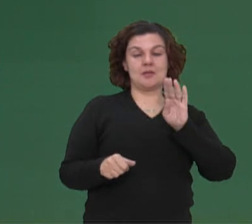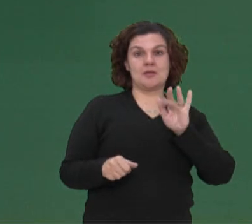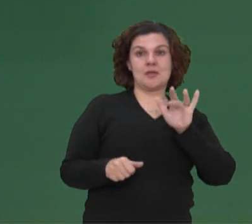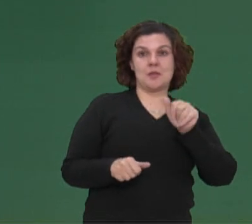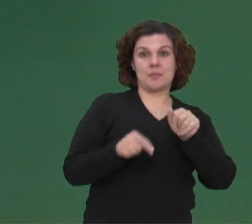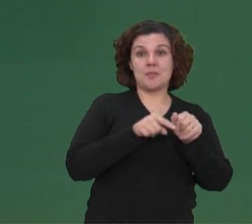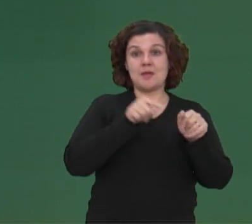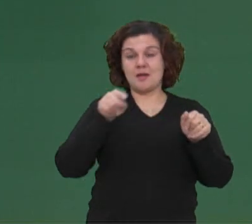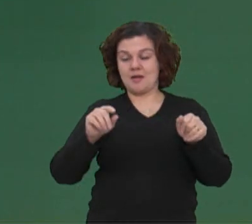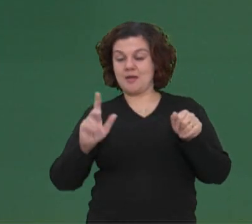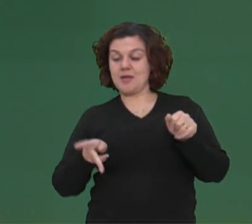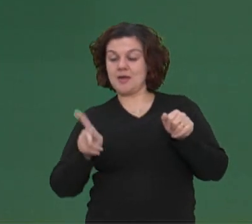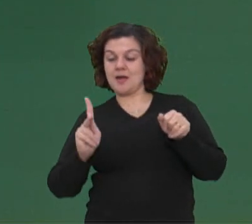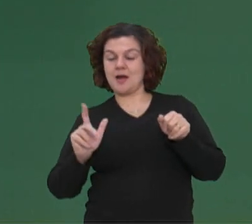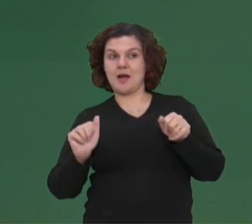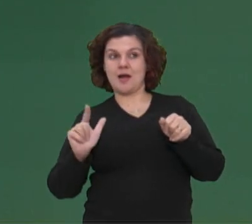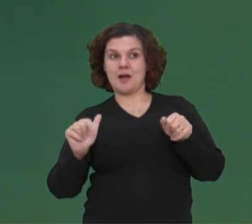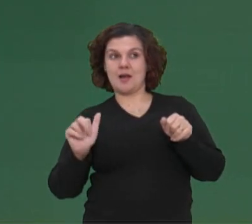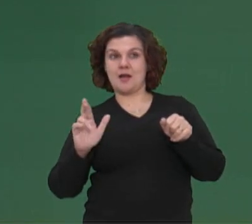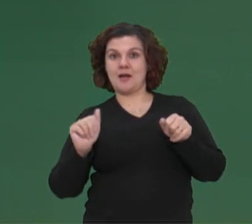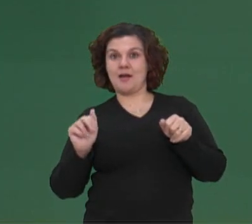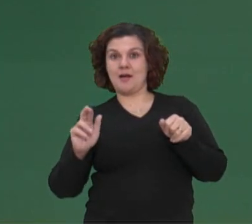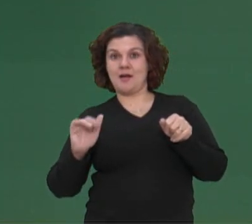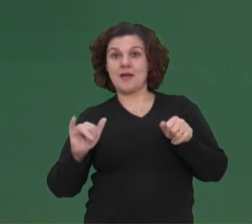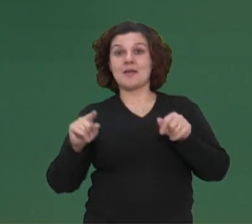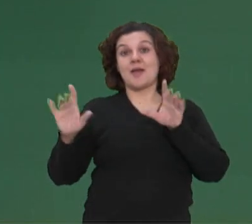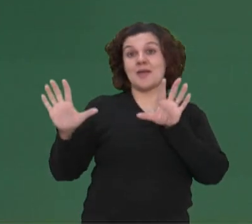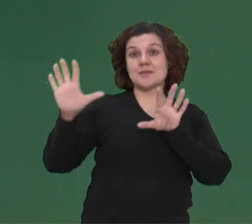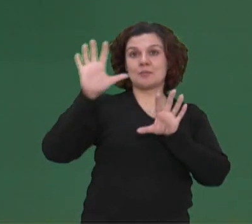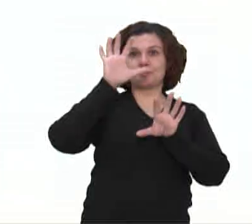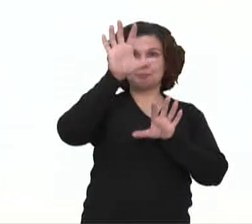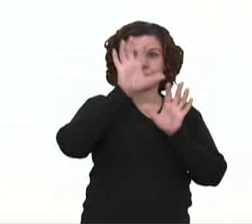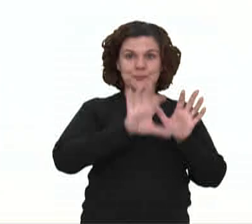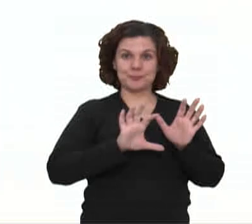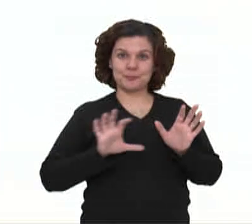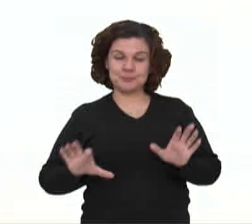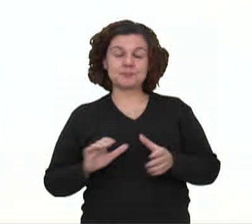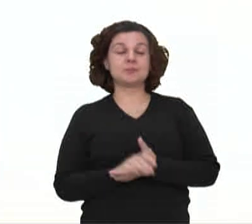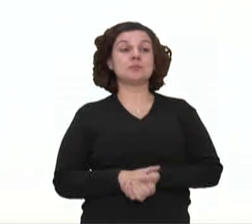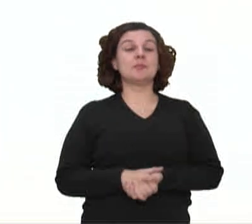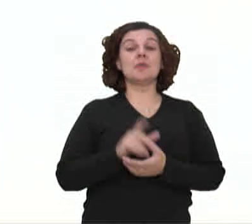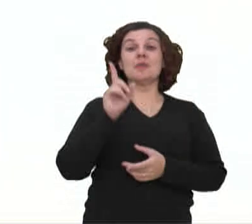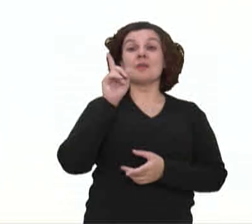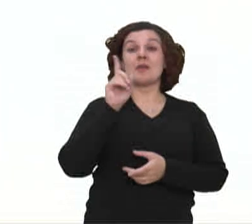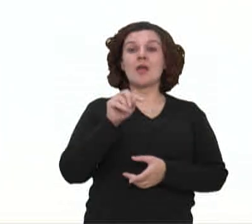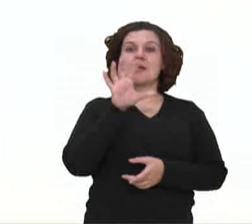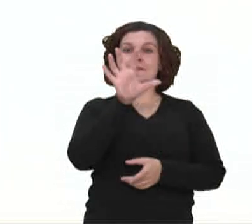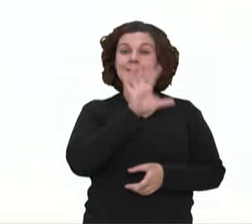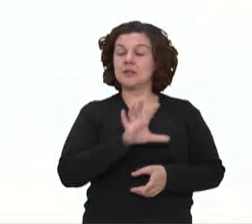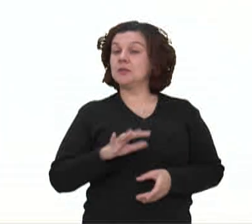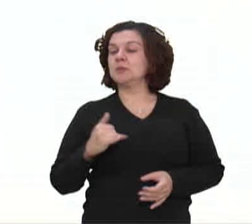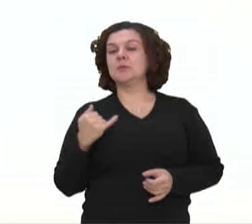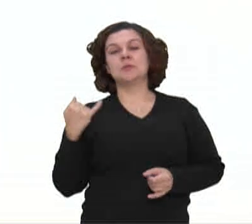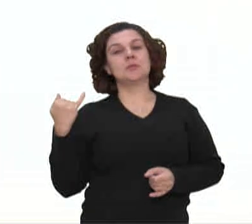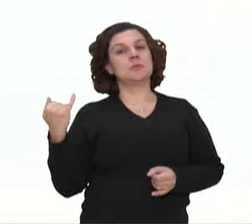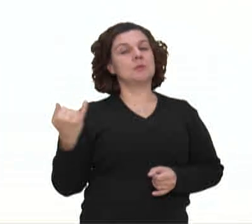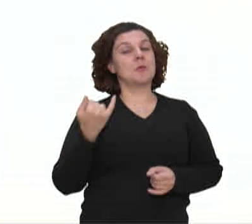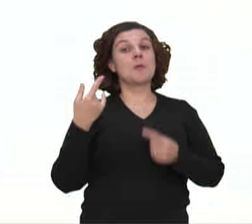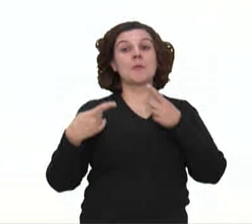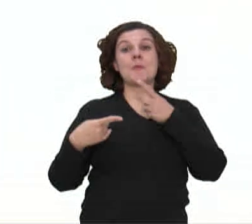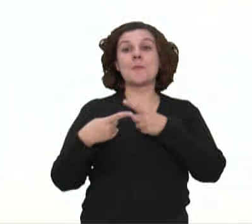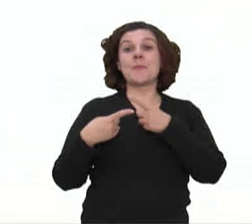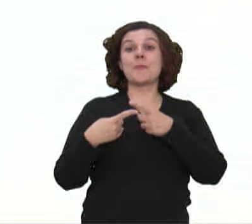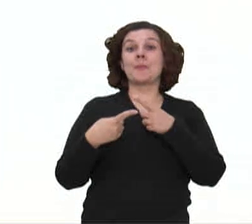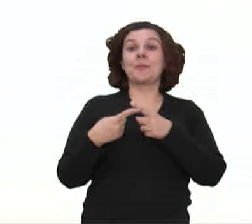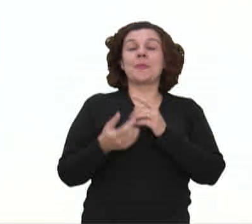tem aqui, ó, entre o laranja e o amarelo do mapa, tá? São áreas bem importantes, porque eles